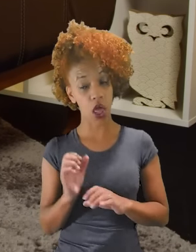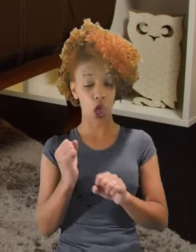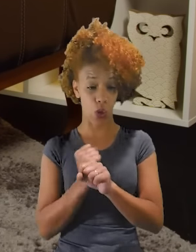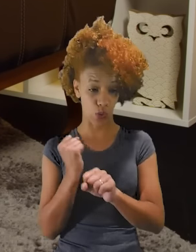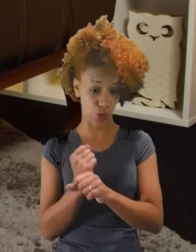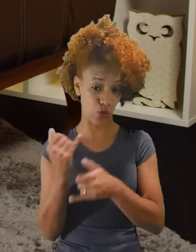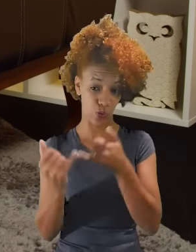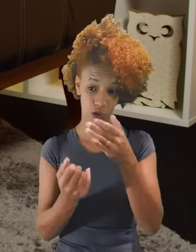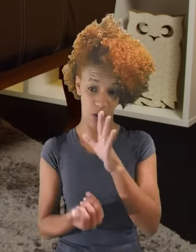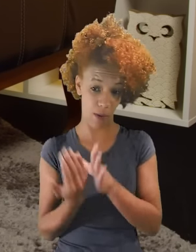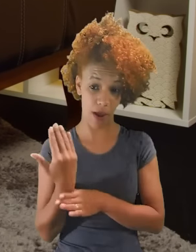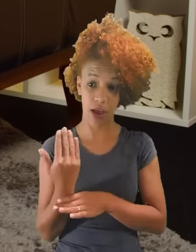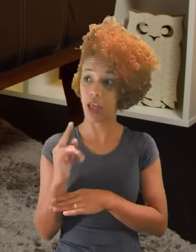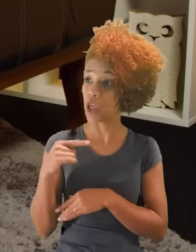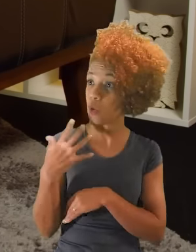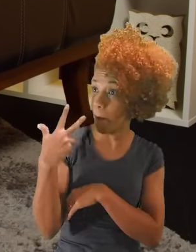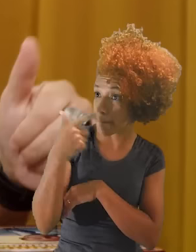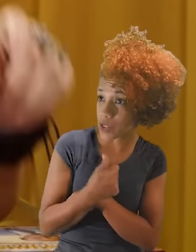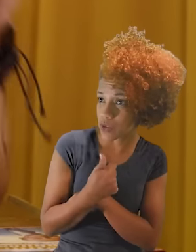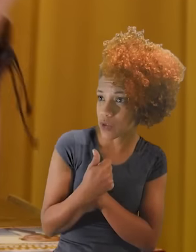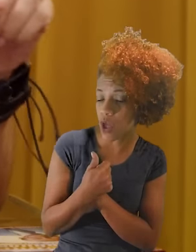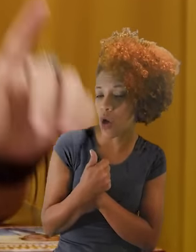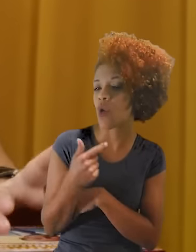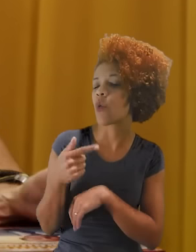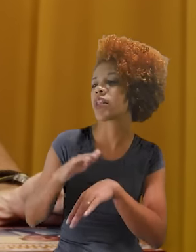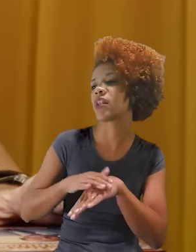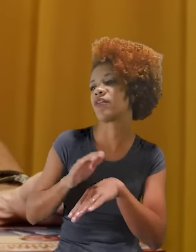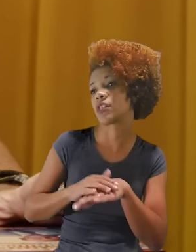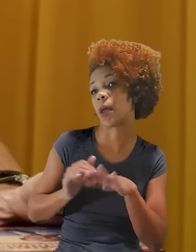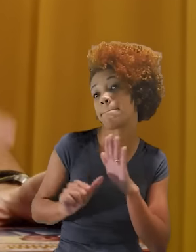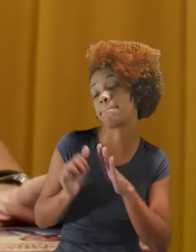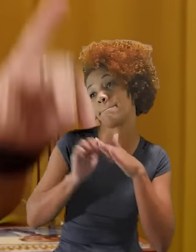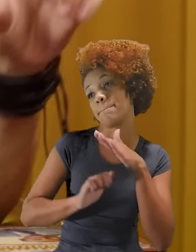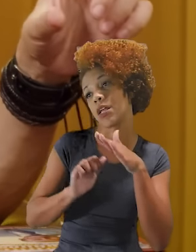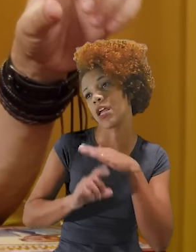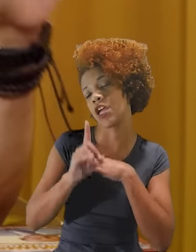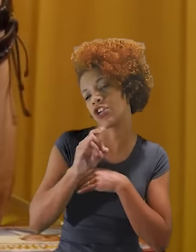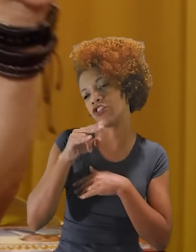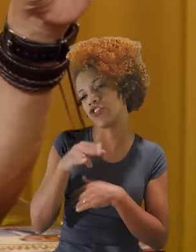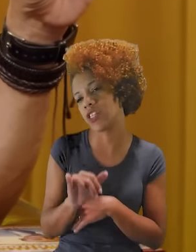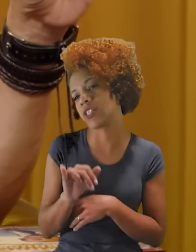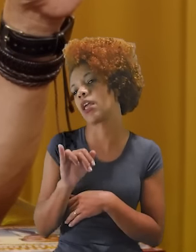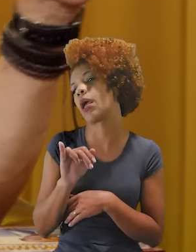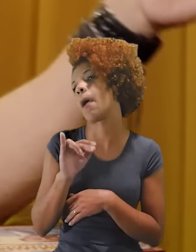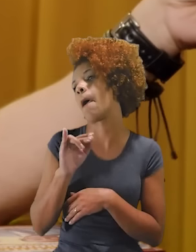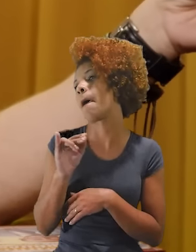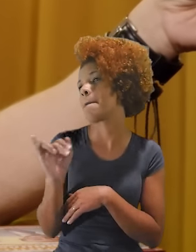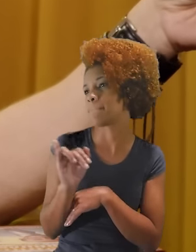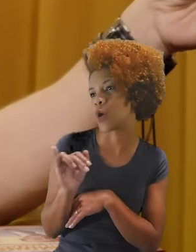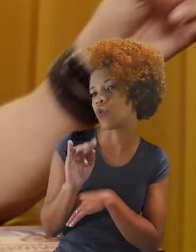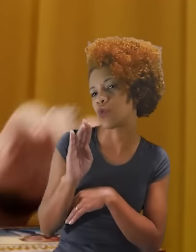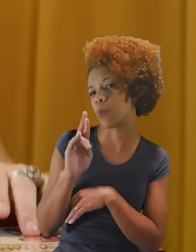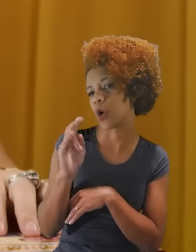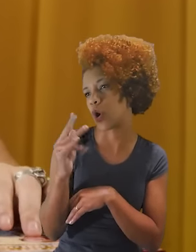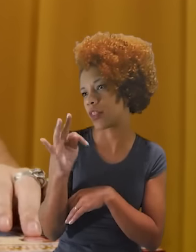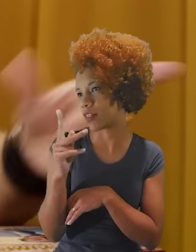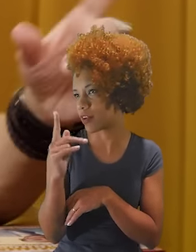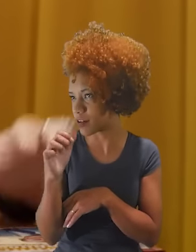olha, eu construí um parque. É. E o mais bonito ainda, cara, quando eles fizeram a primeira empresa, chamava-se Disney Brothers, em